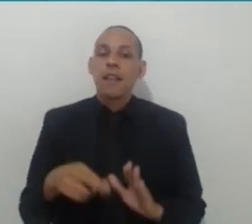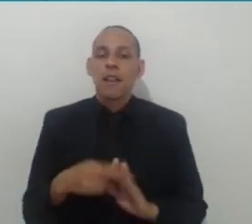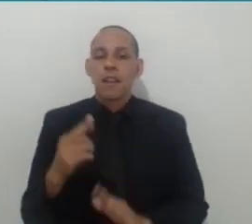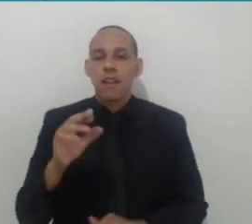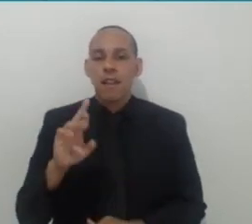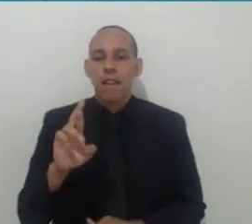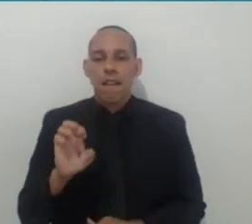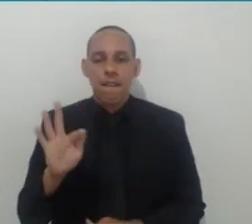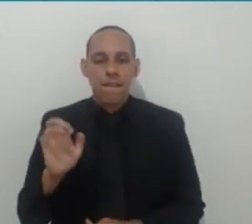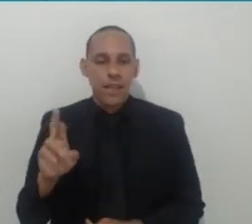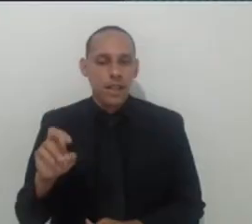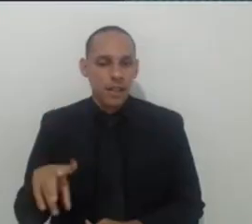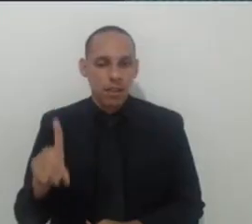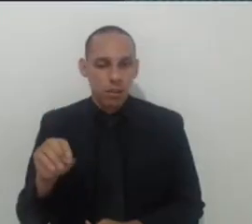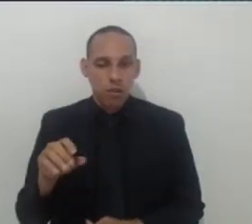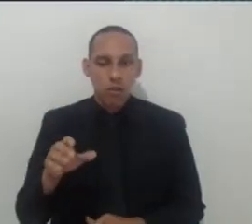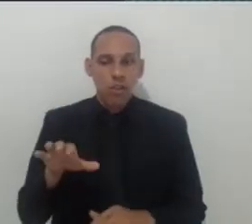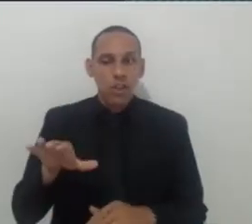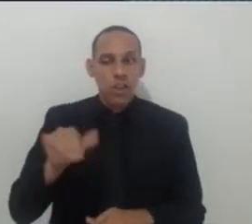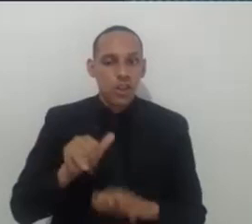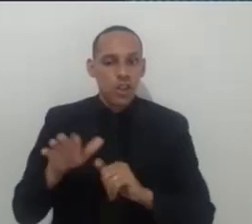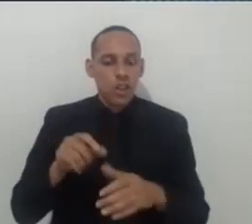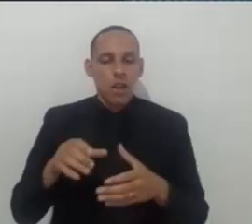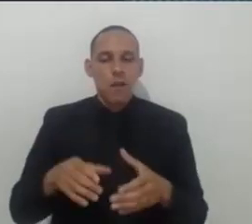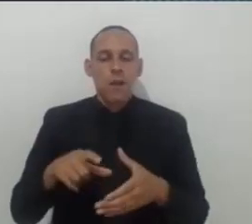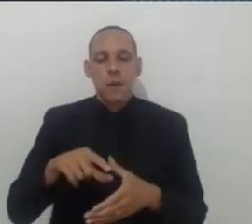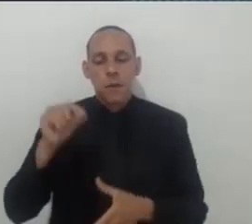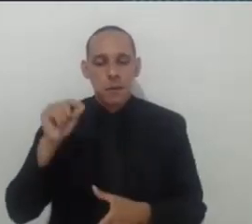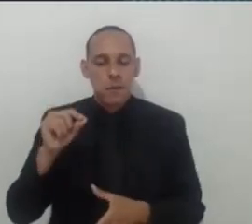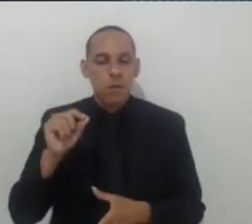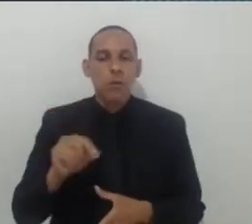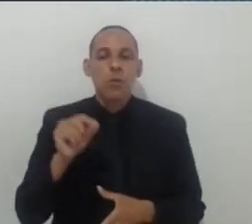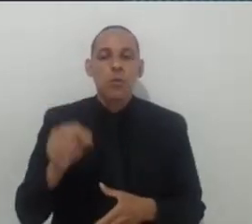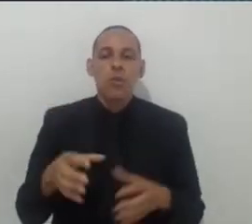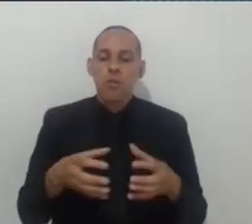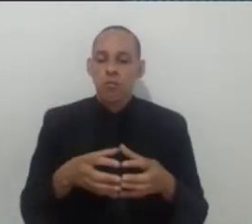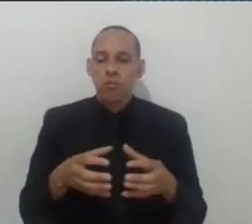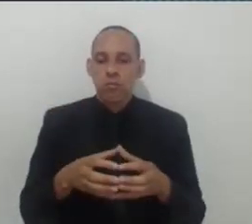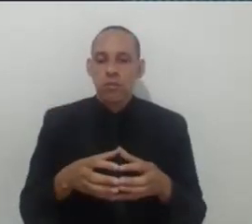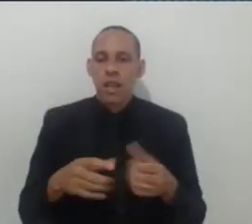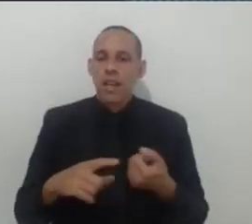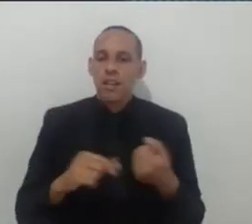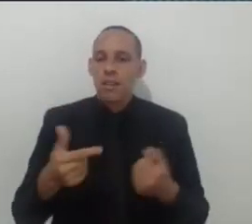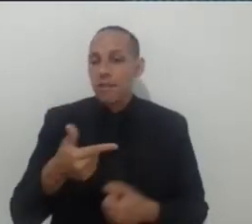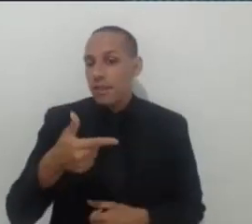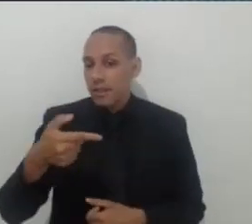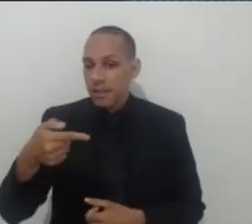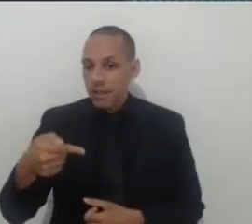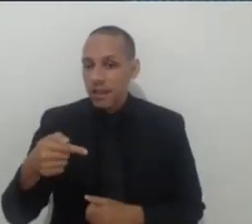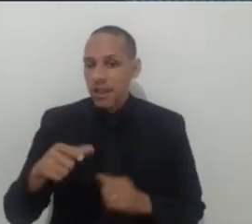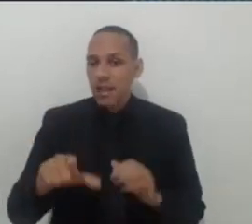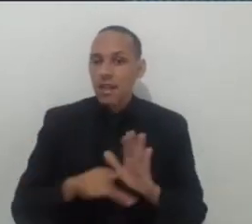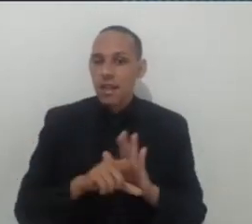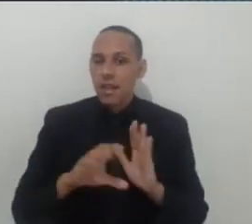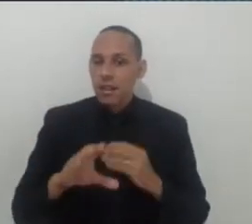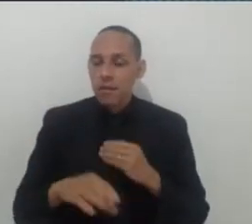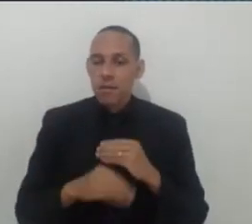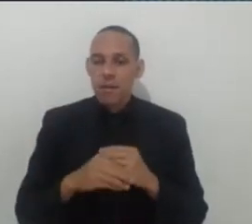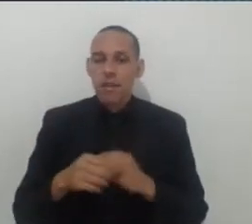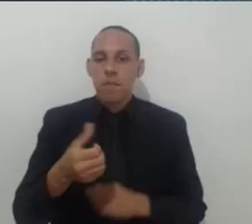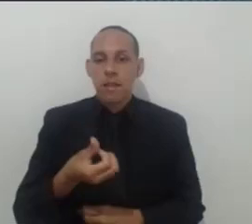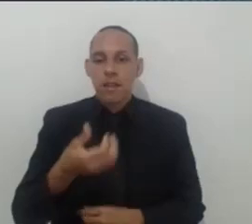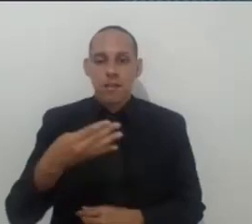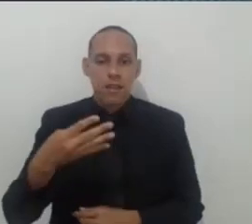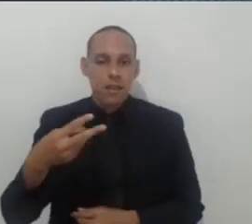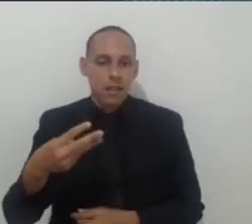mediante sorteio, no gabinete da presidência, nos termos do artigo 27 da Lei Complementar 643/2018,